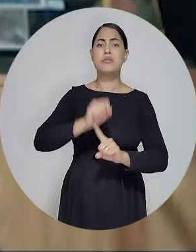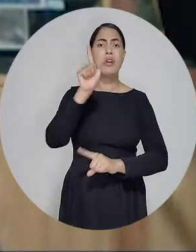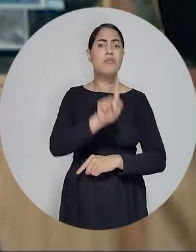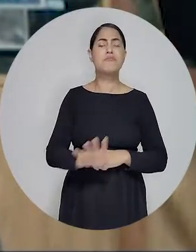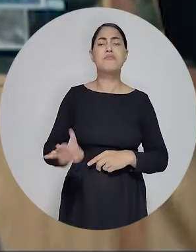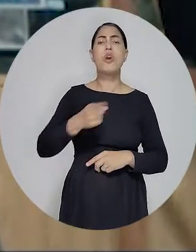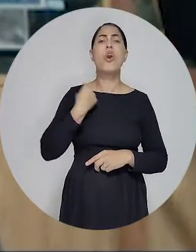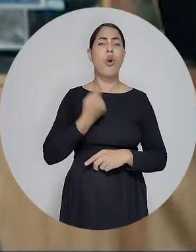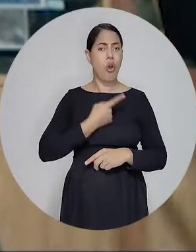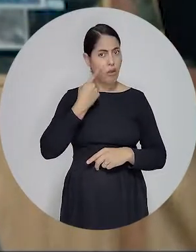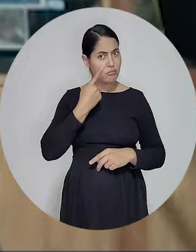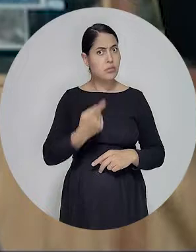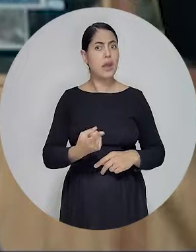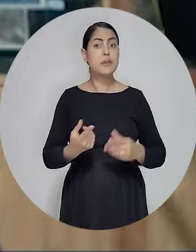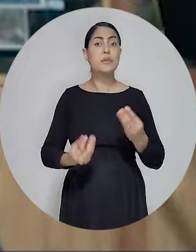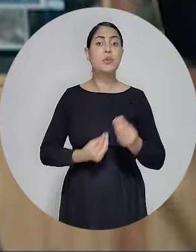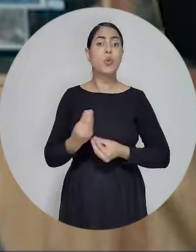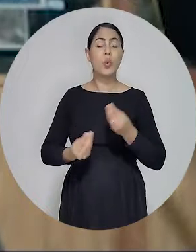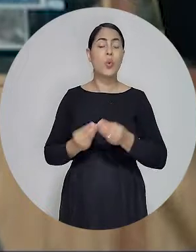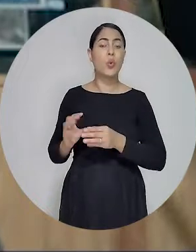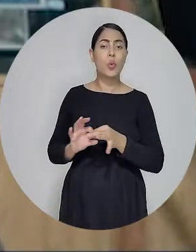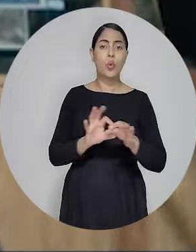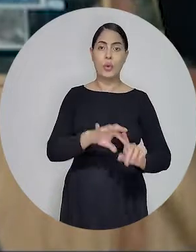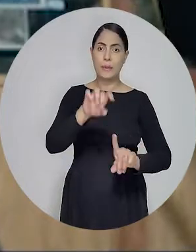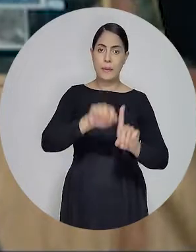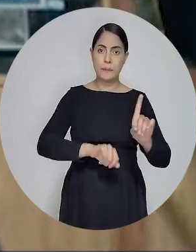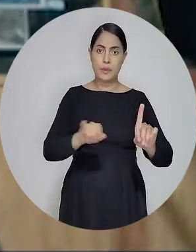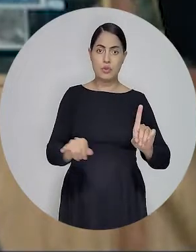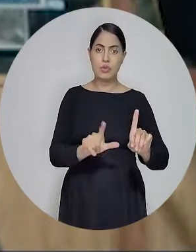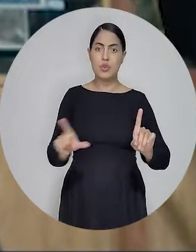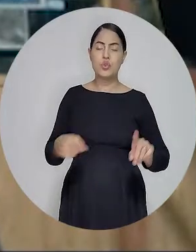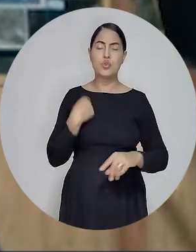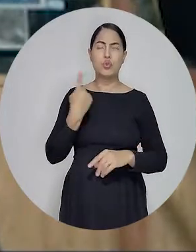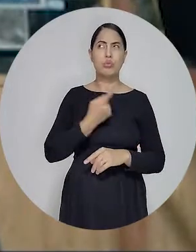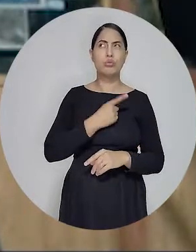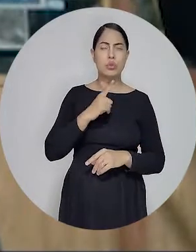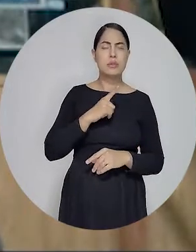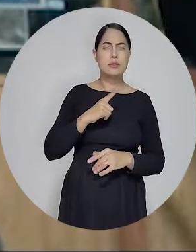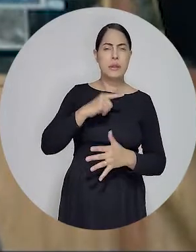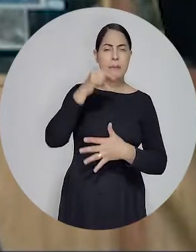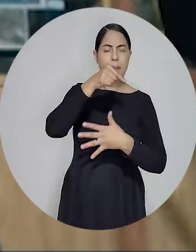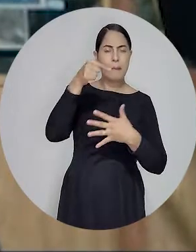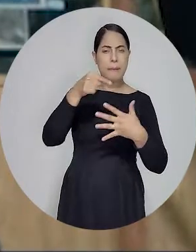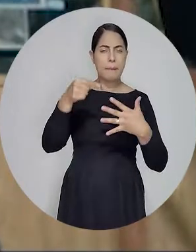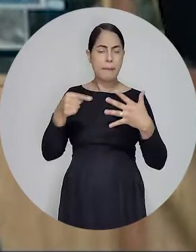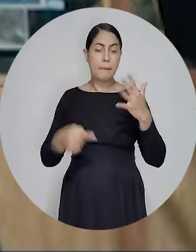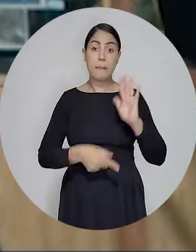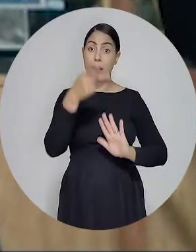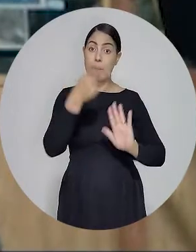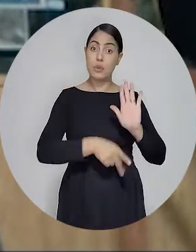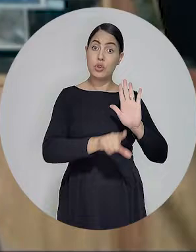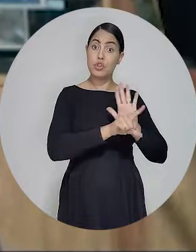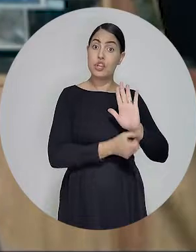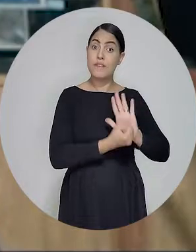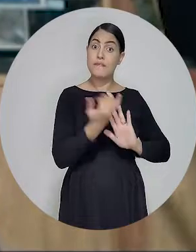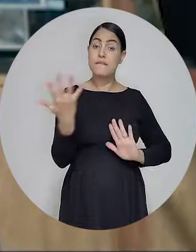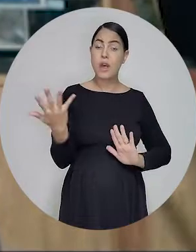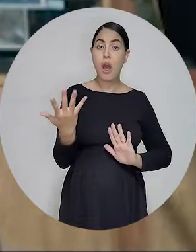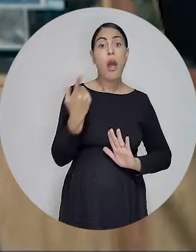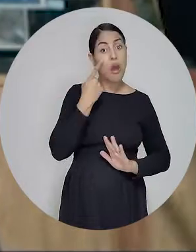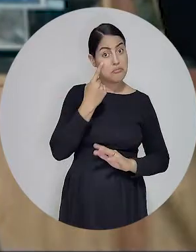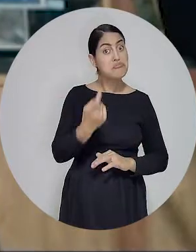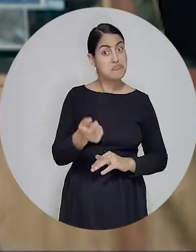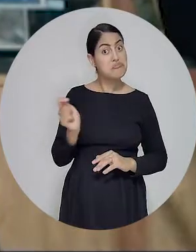segurados, da sociedade como um todo. Na nossa última reunião, na reunião ordinária de julho, nós apreciamos, inclusive, diversos